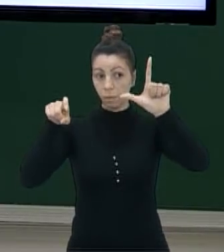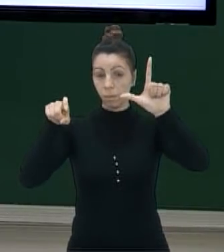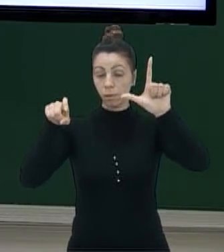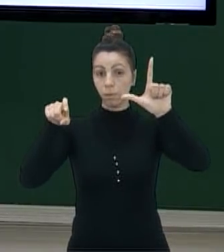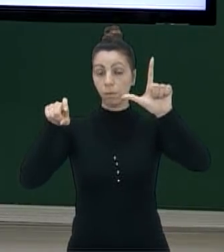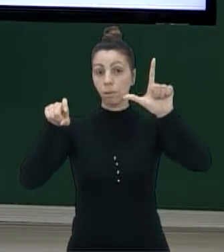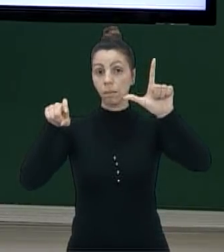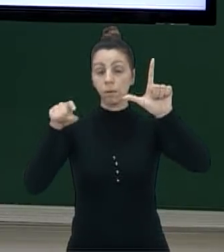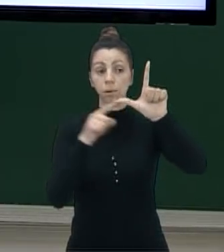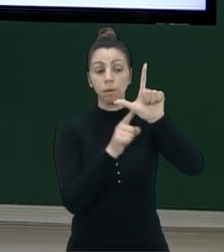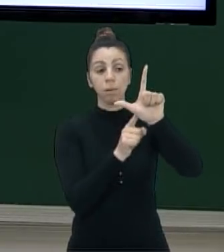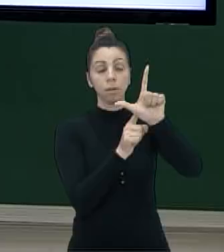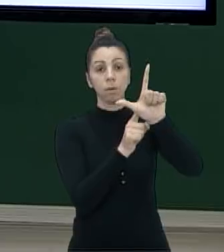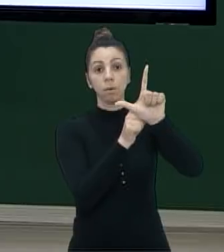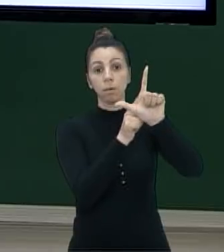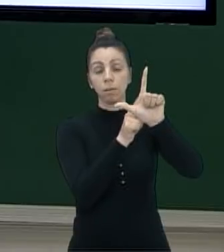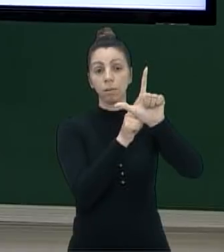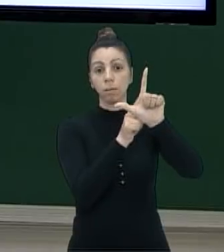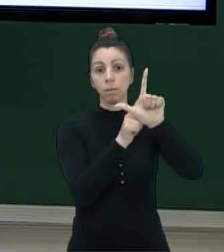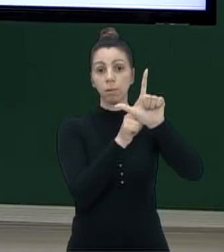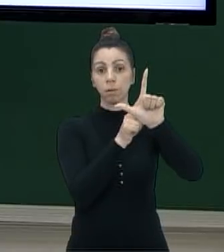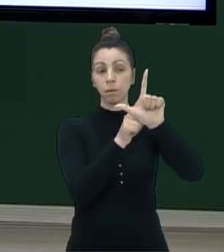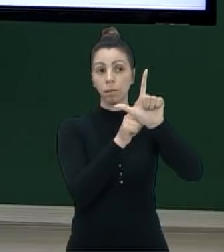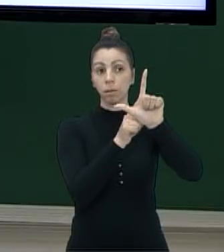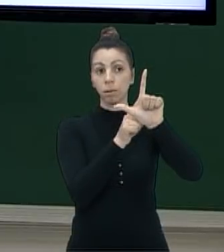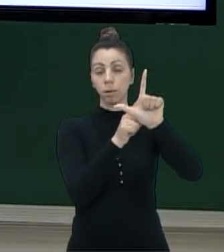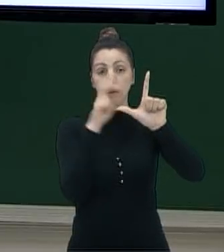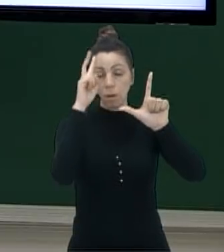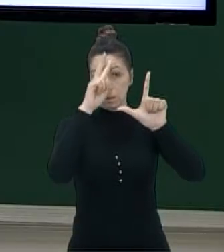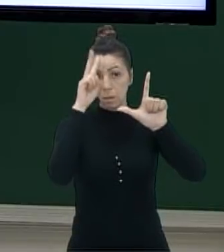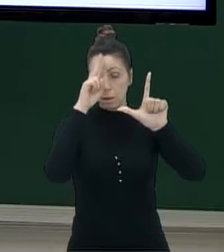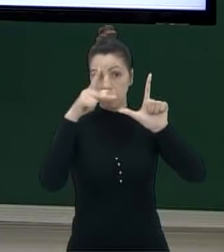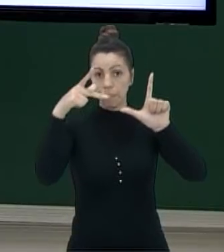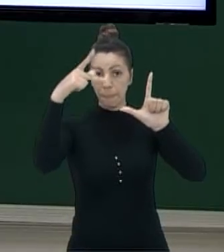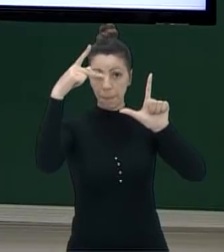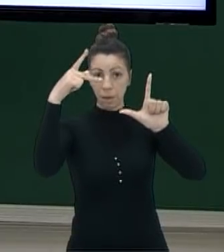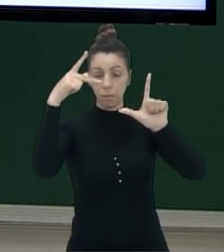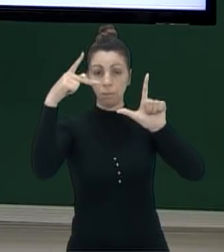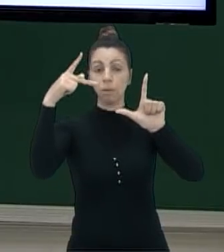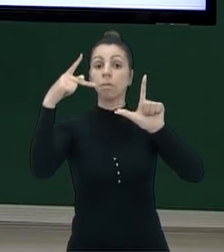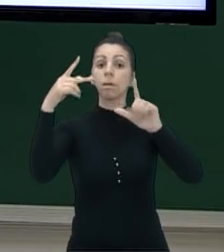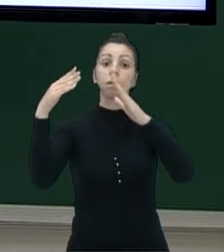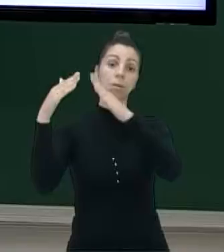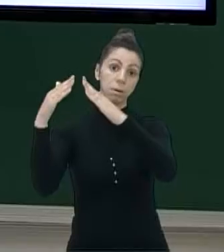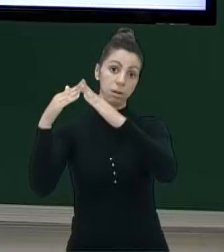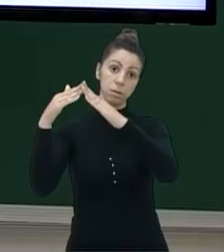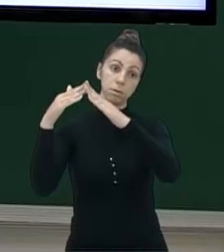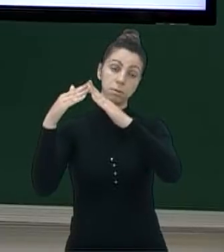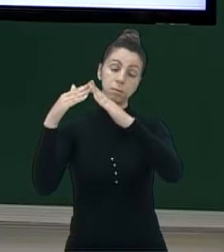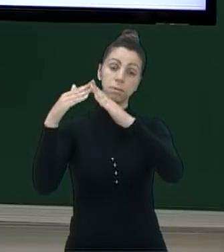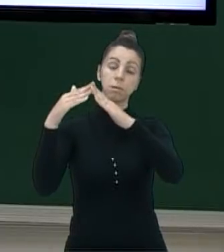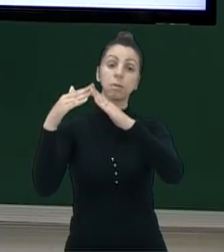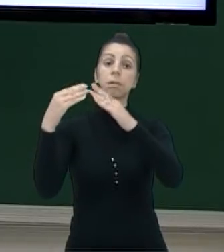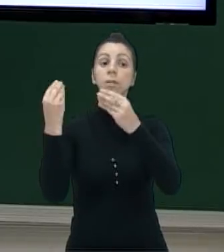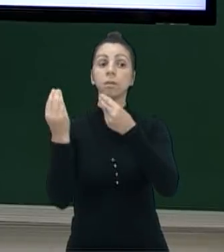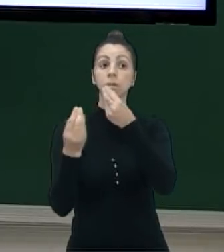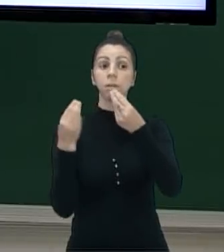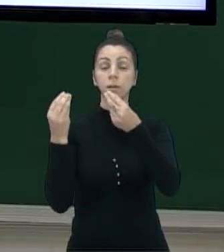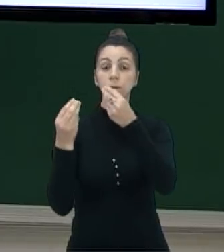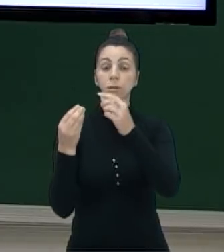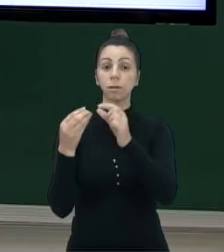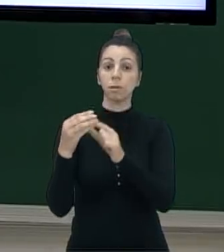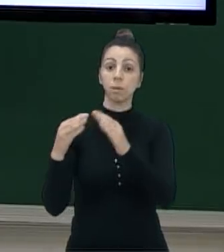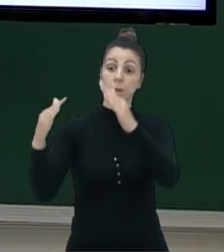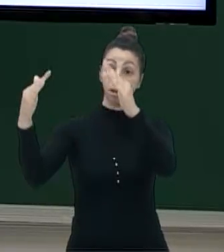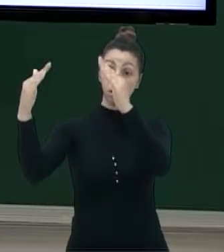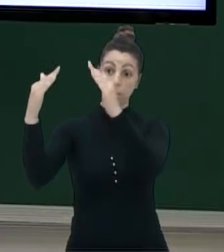a ordenada é igual à casa de Pedro, lembra que a casa do Pedro é o ponto P? Qual seria o ponto que está entre